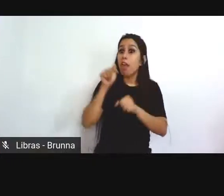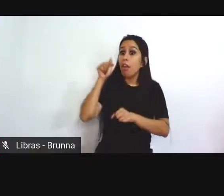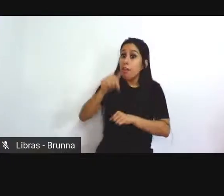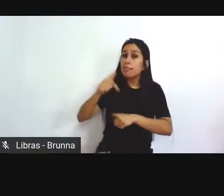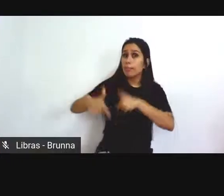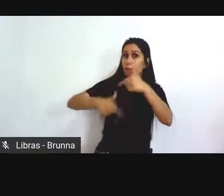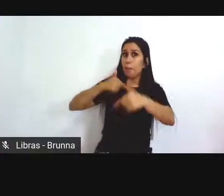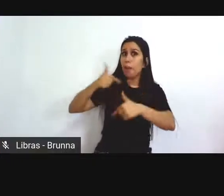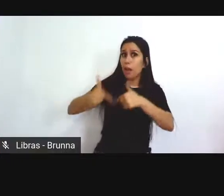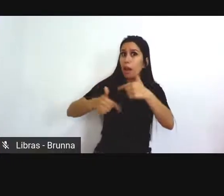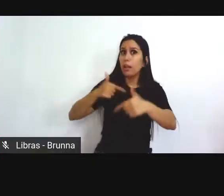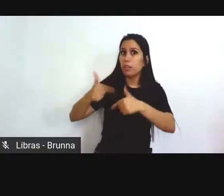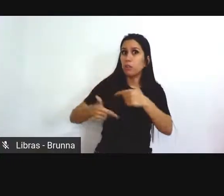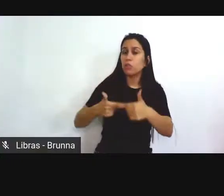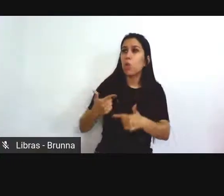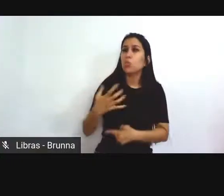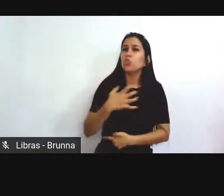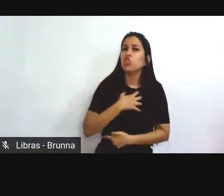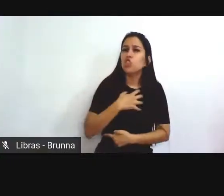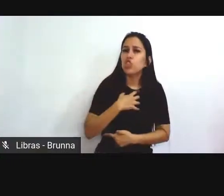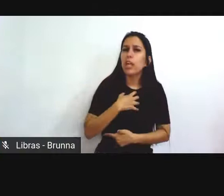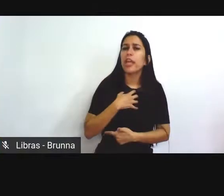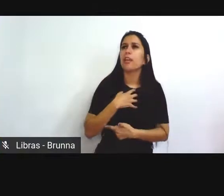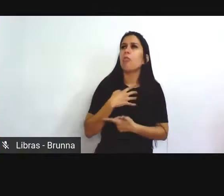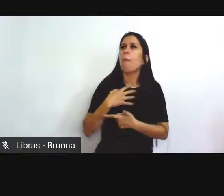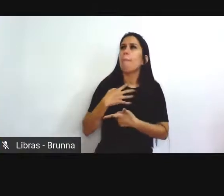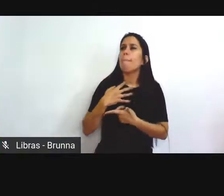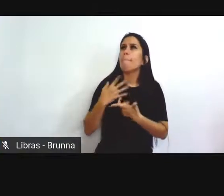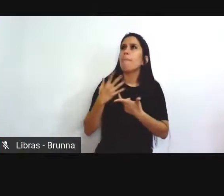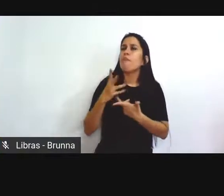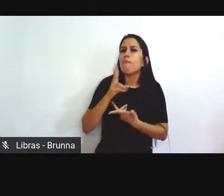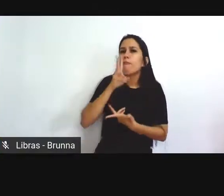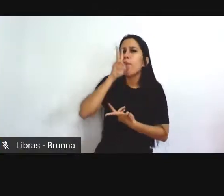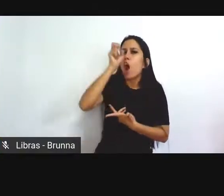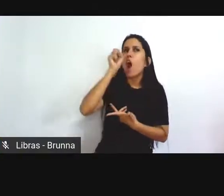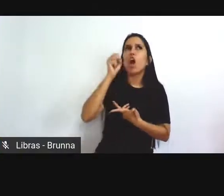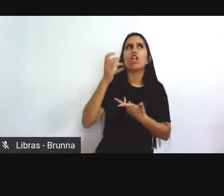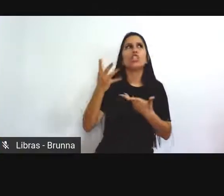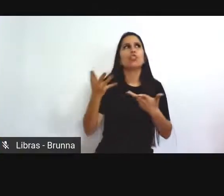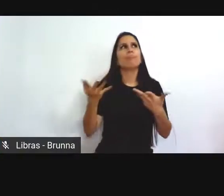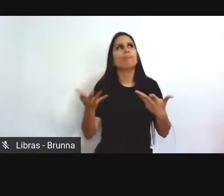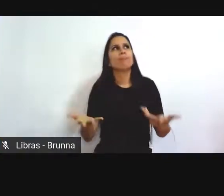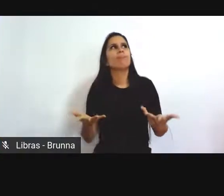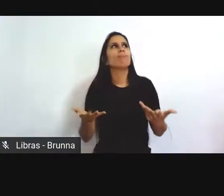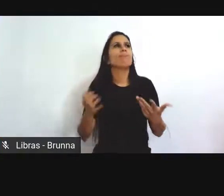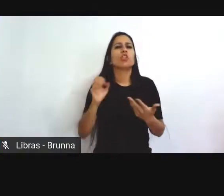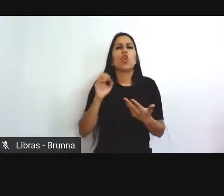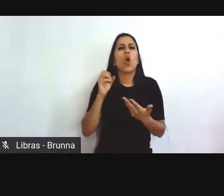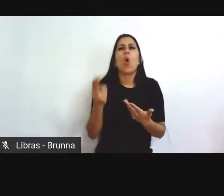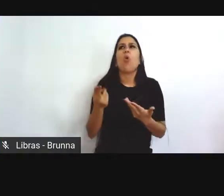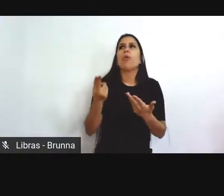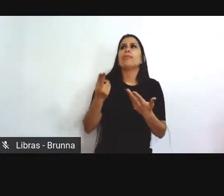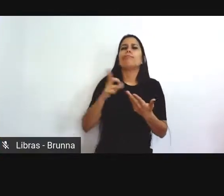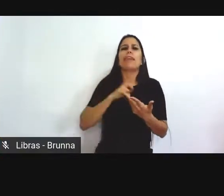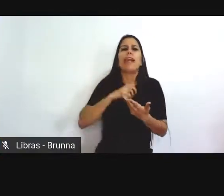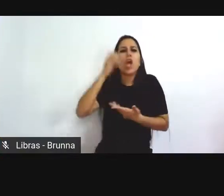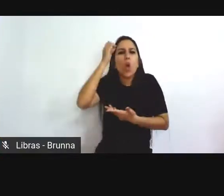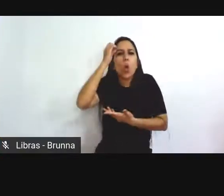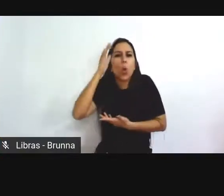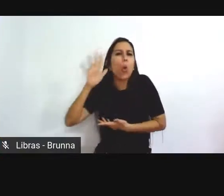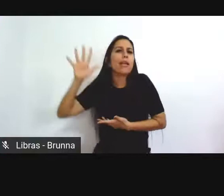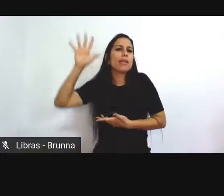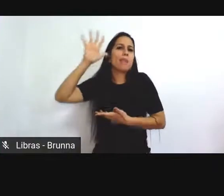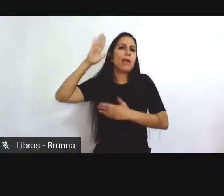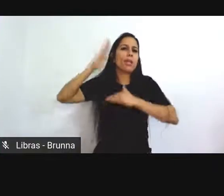com uma pegada empírica muito forte, ou dependendo muito de conhecimentos práticos,